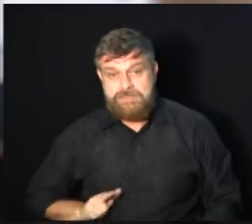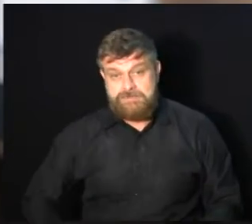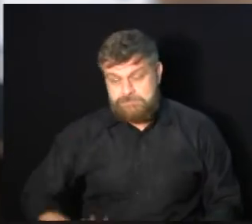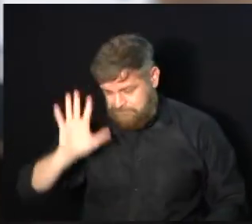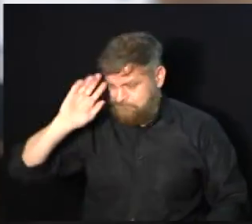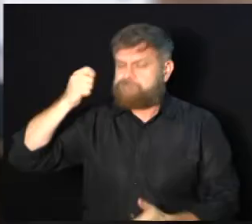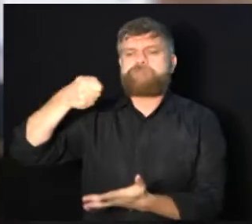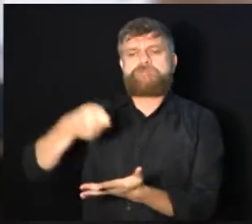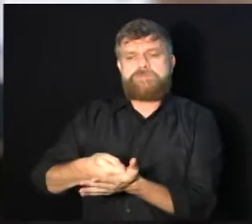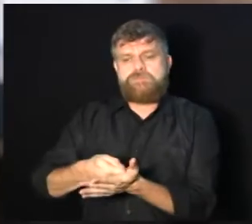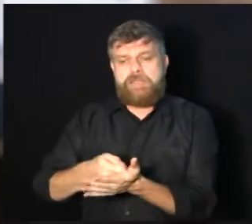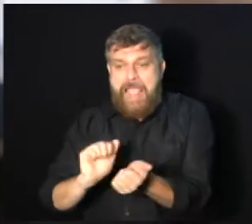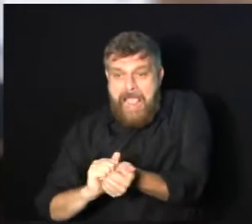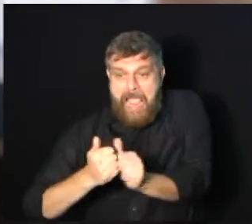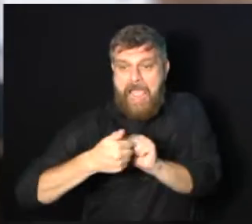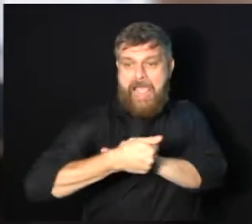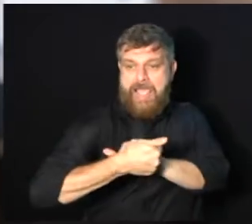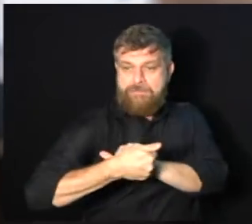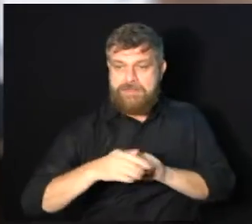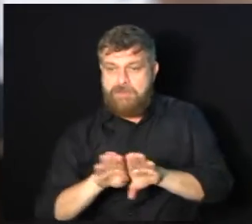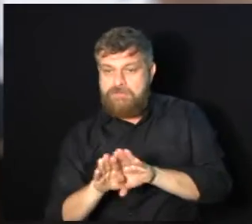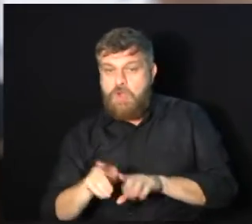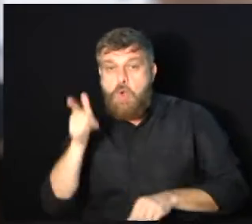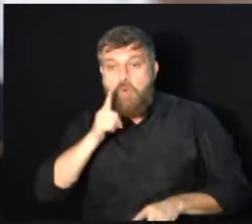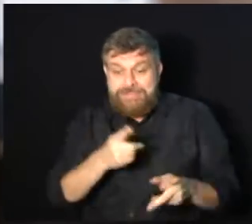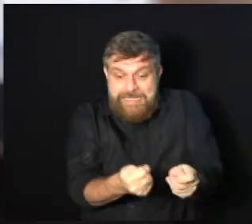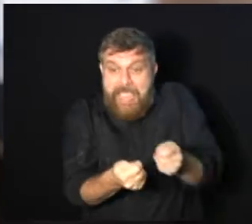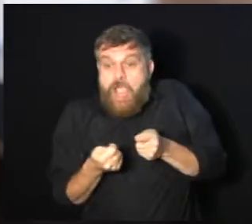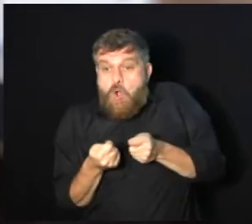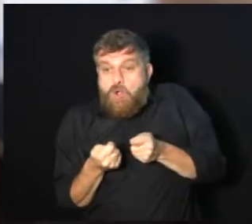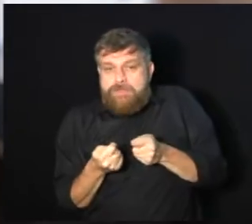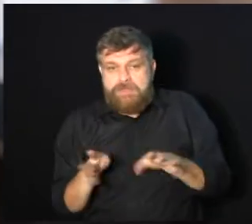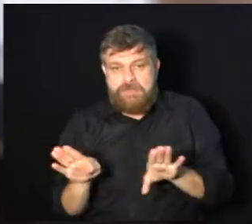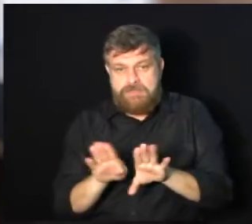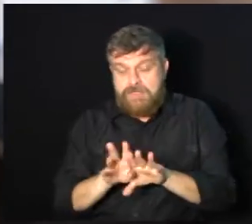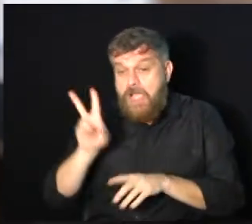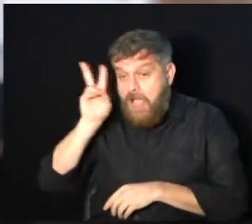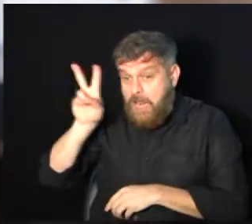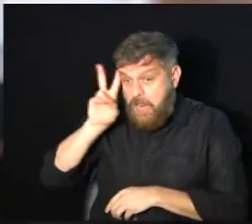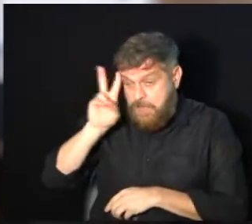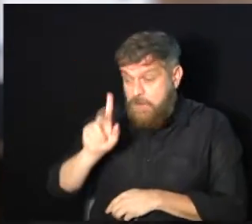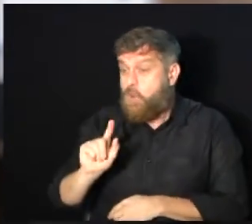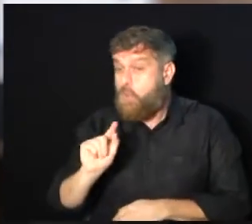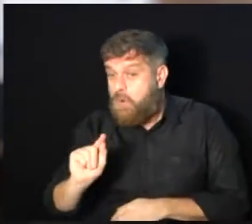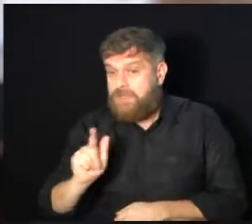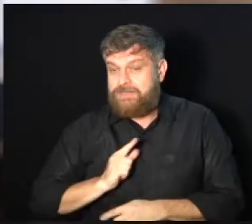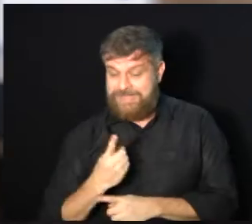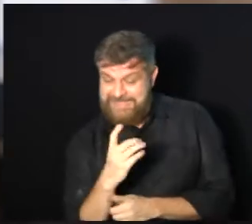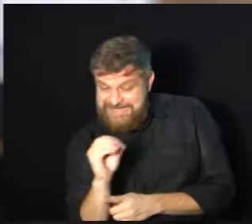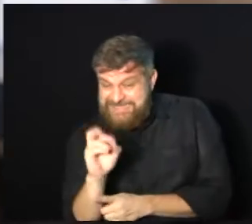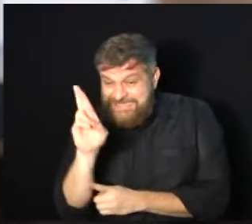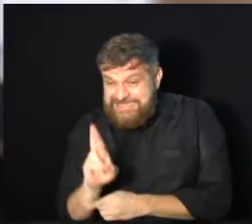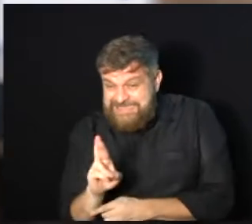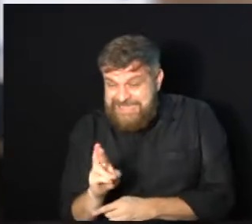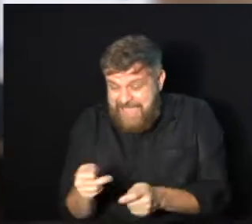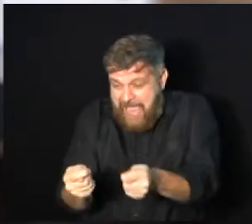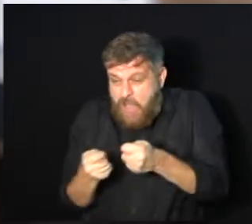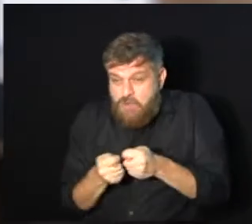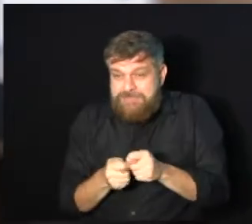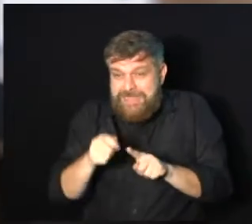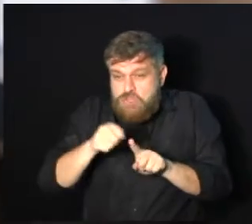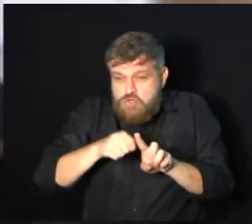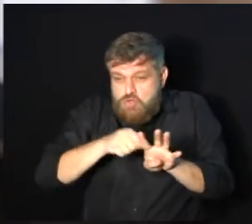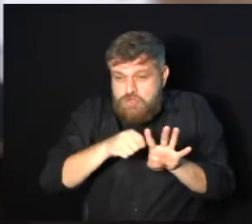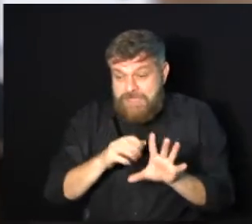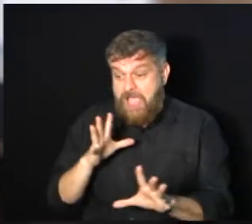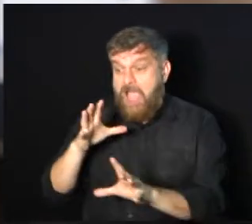decisões, fazer os devidos ajustes para que você tenha uma economia. Lembre-se, André, R$100 economizados a cada mês